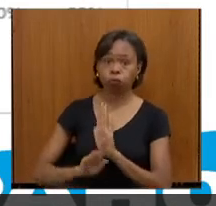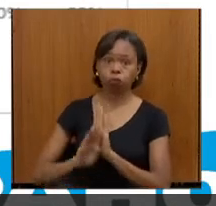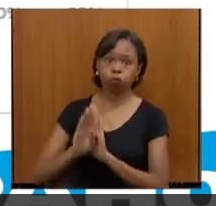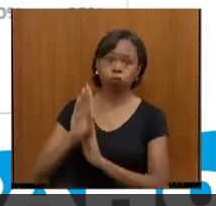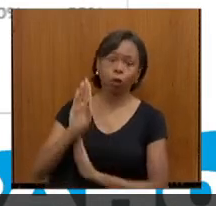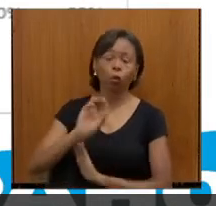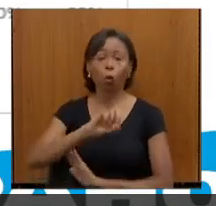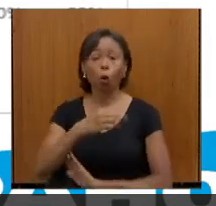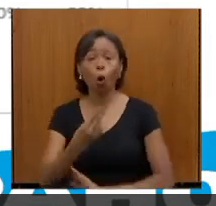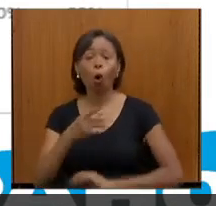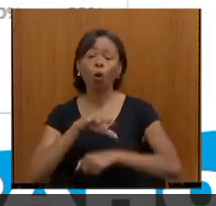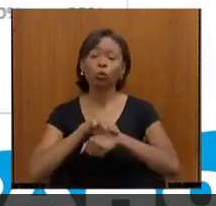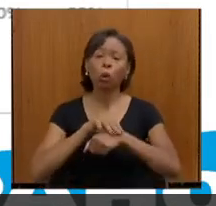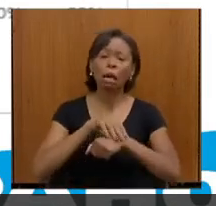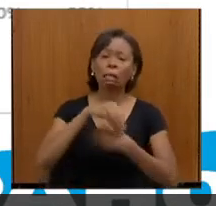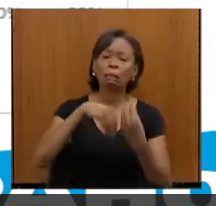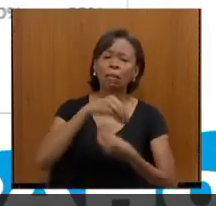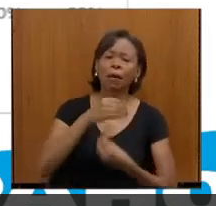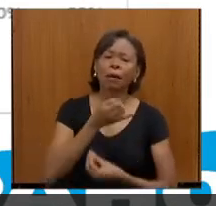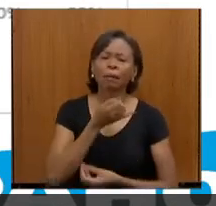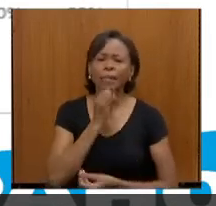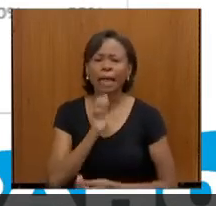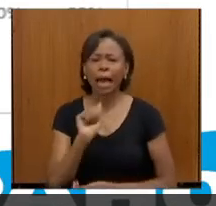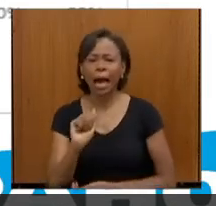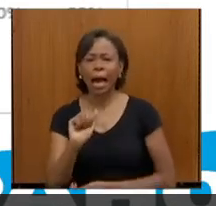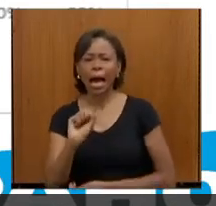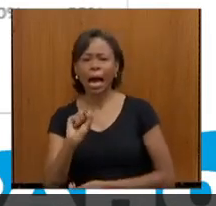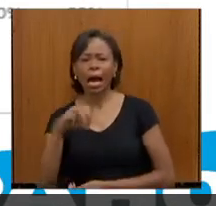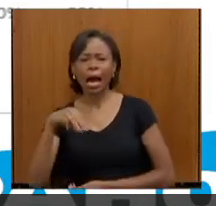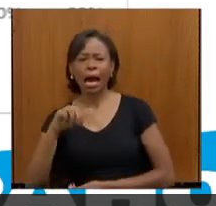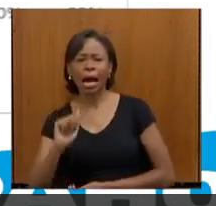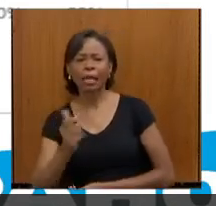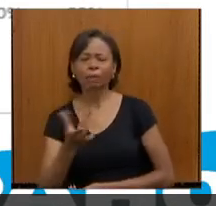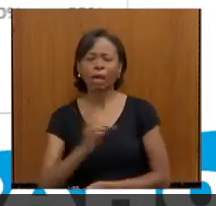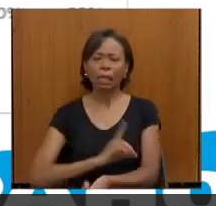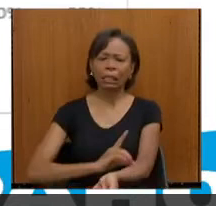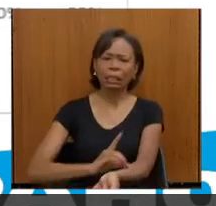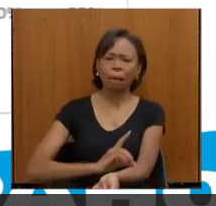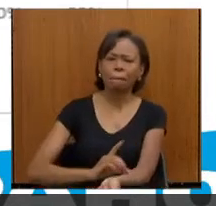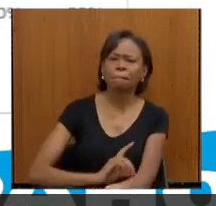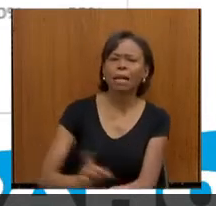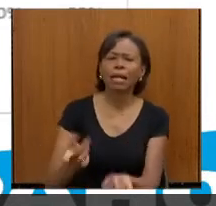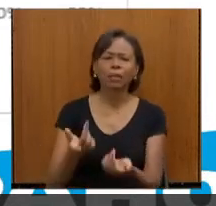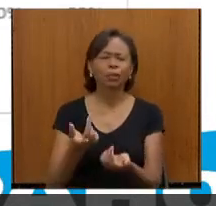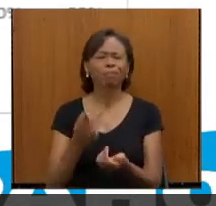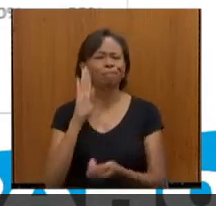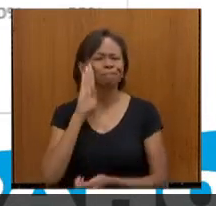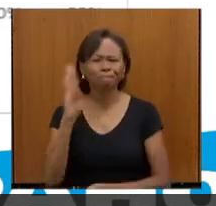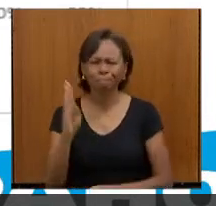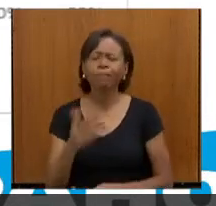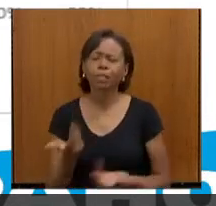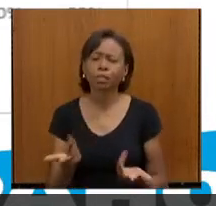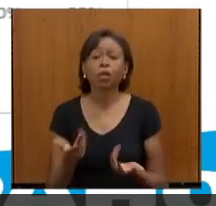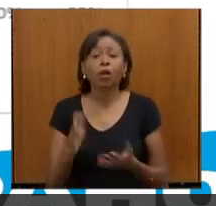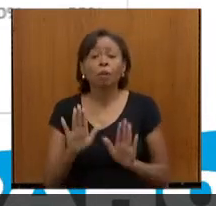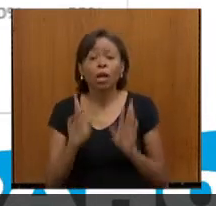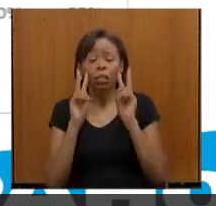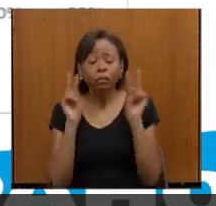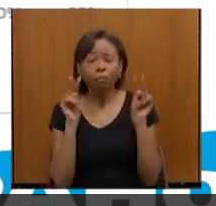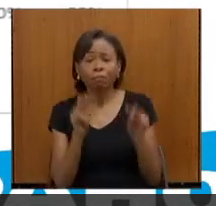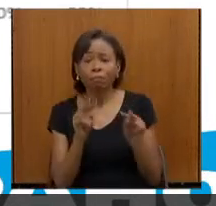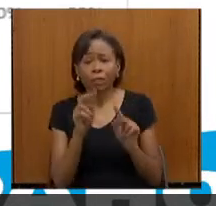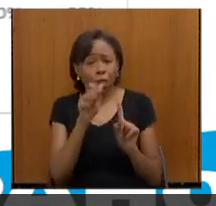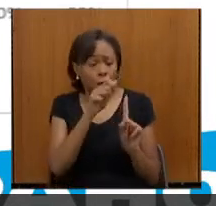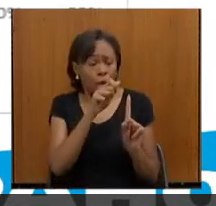comorbidades como asma, diabetes, principalmente, mas nós vimos mulheres que não tinham nenhum